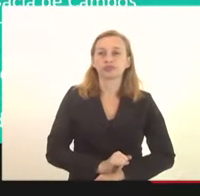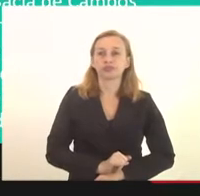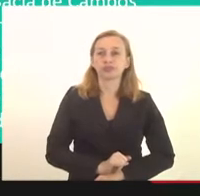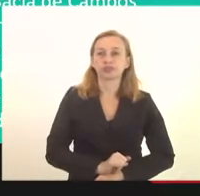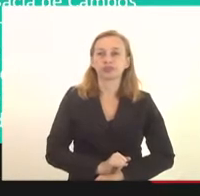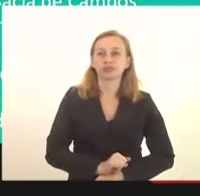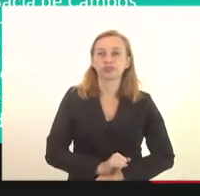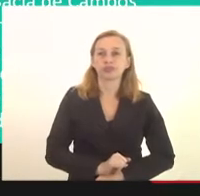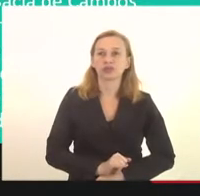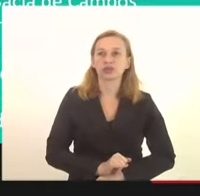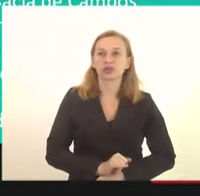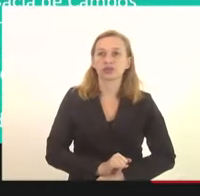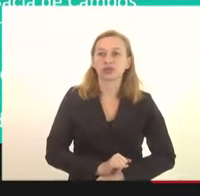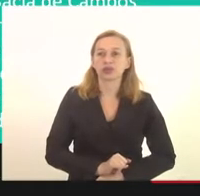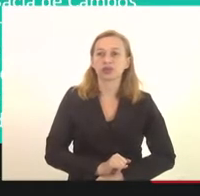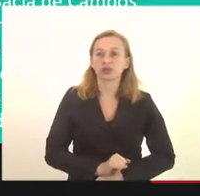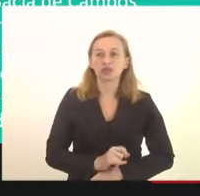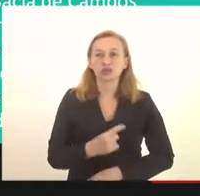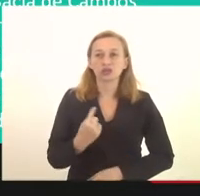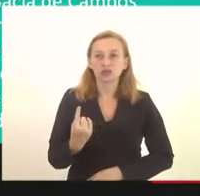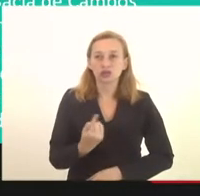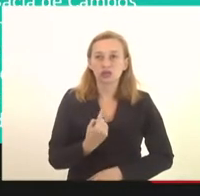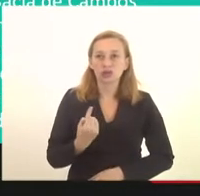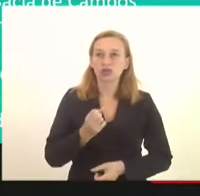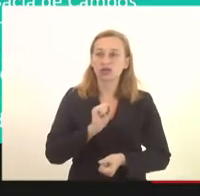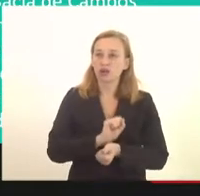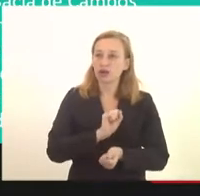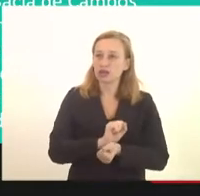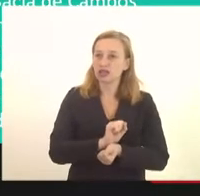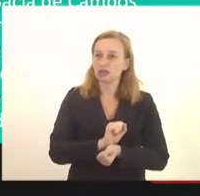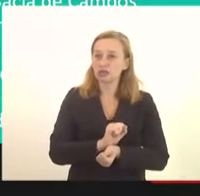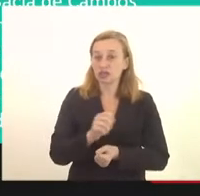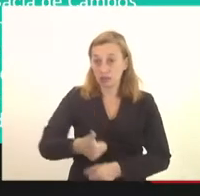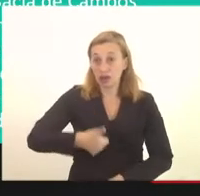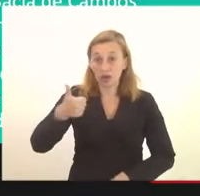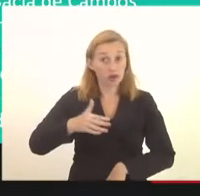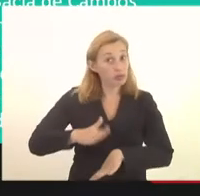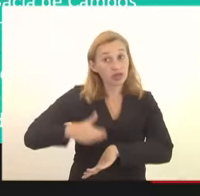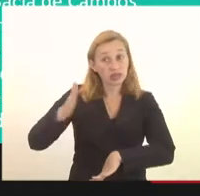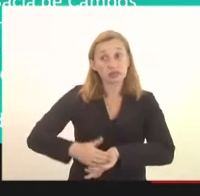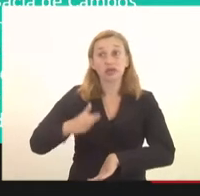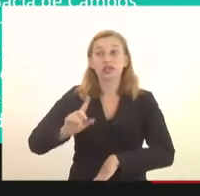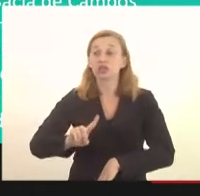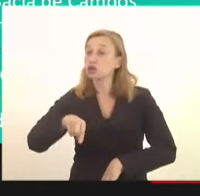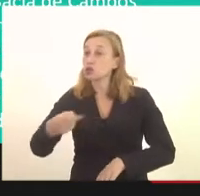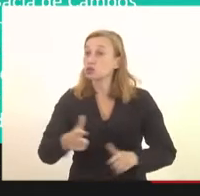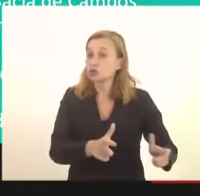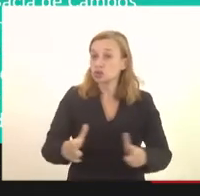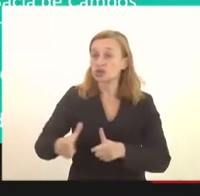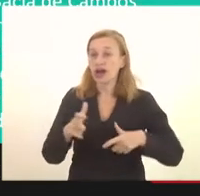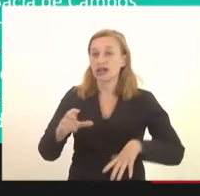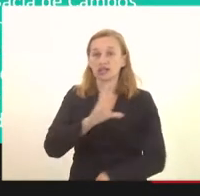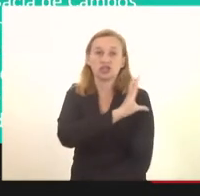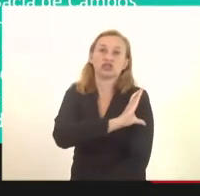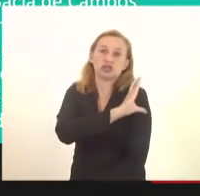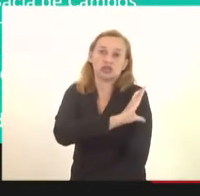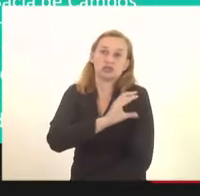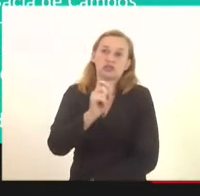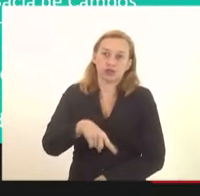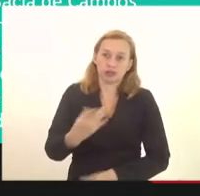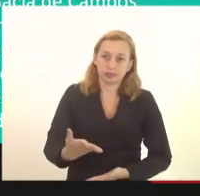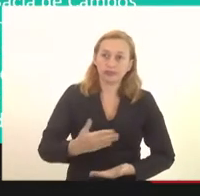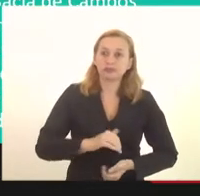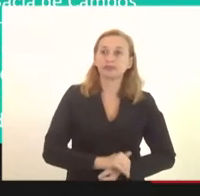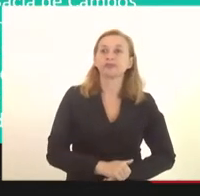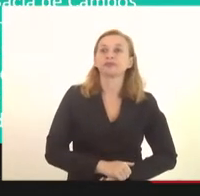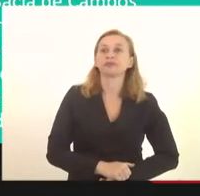uma coisa que a gente espera que aconteça e possa ser replicado em outras partes da bacia de Campos, né? Eu sei que já é um pouco